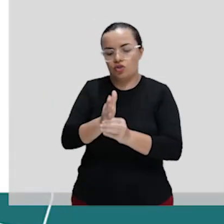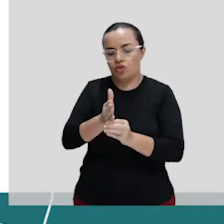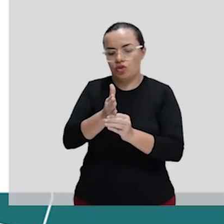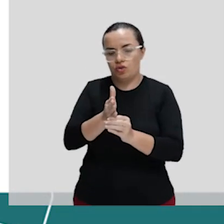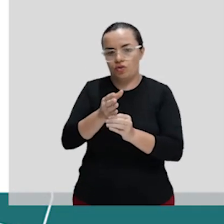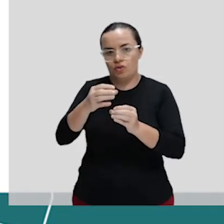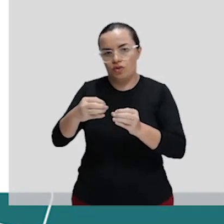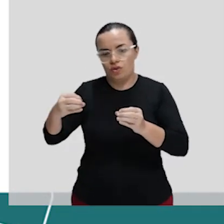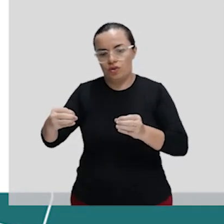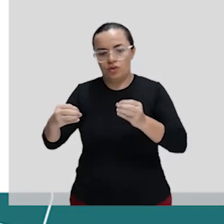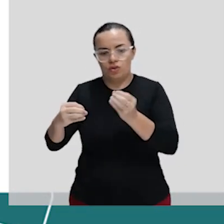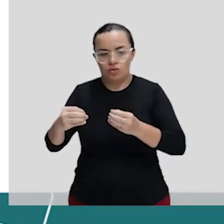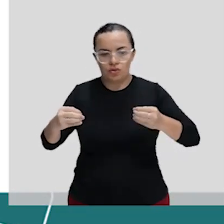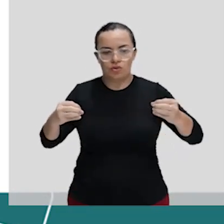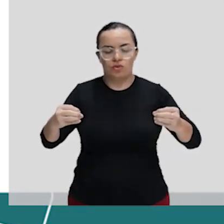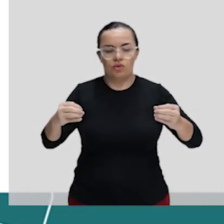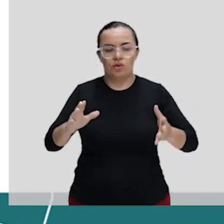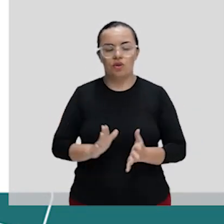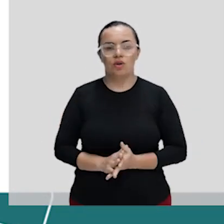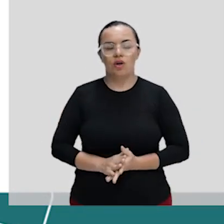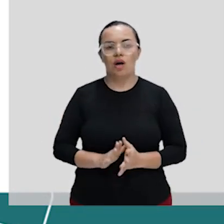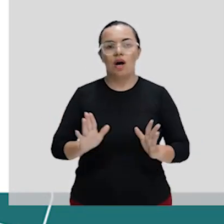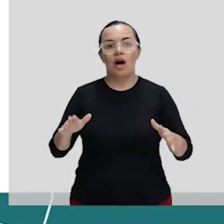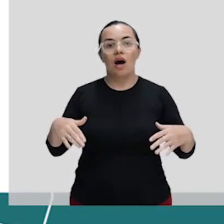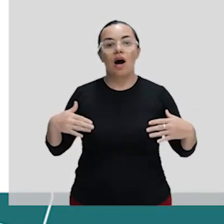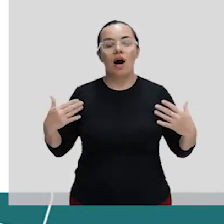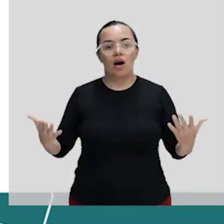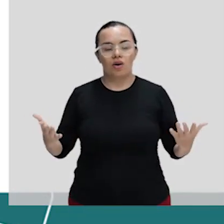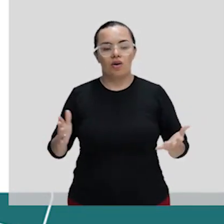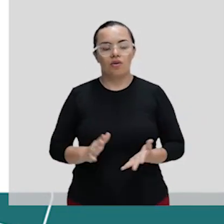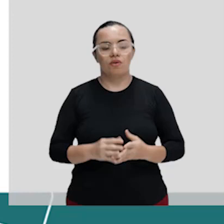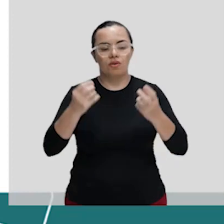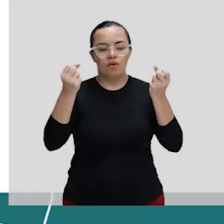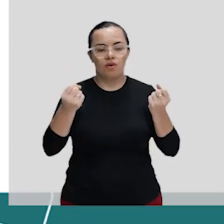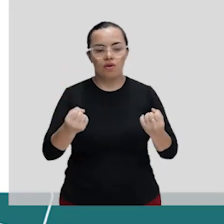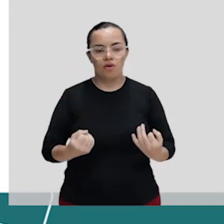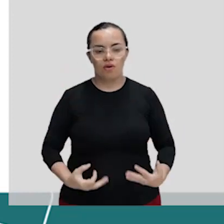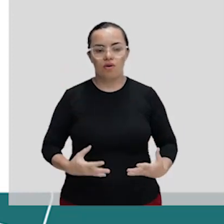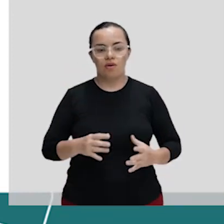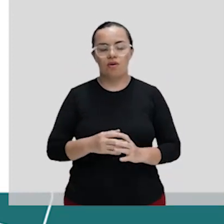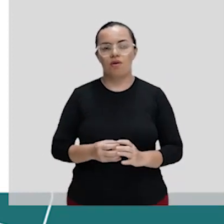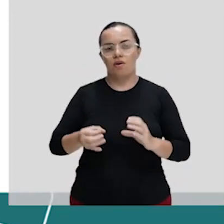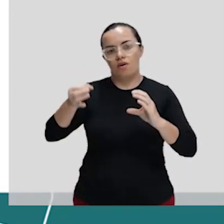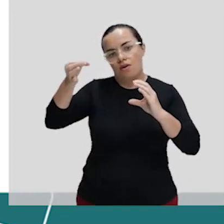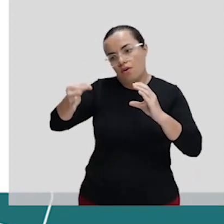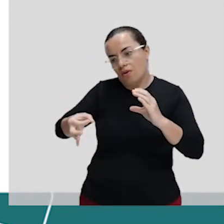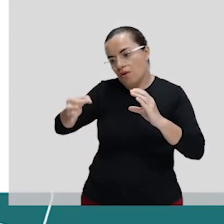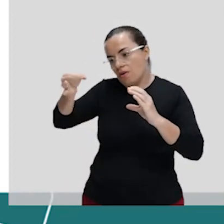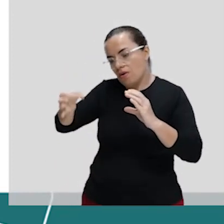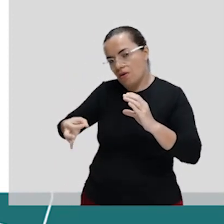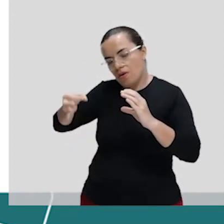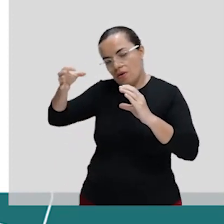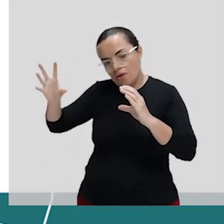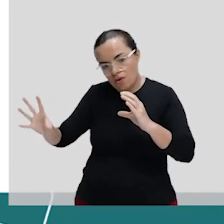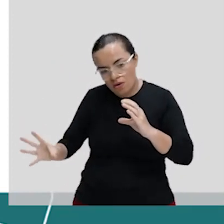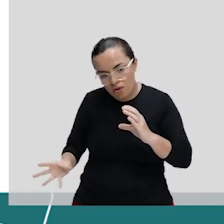Centríolos agora, que é uma outra estrutura que faz parte do citoesqueleto. que seria o centríolo?